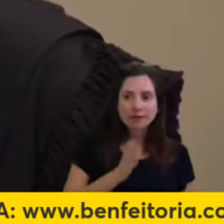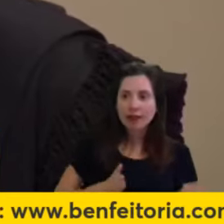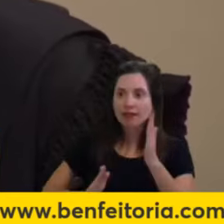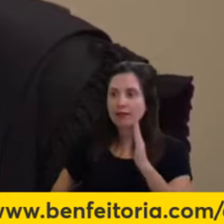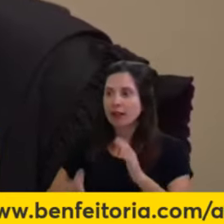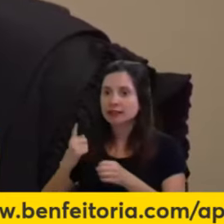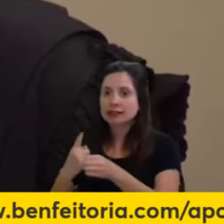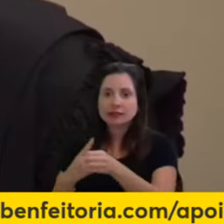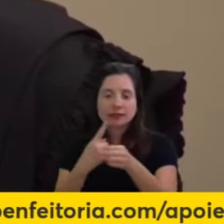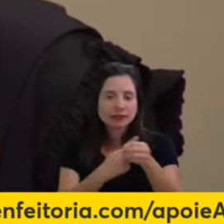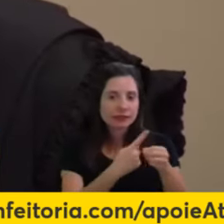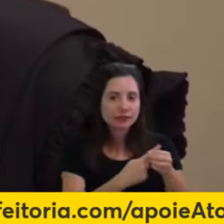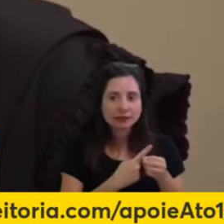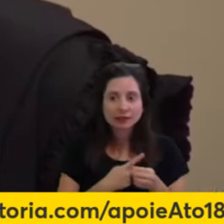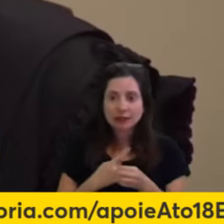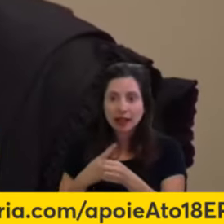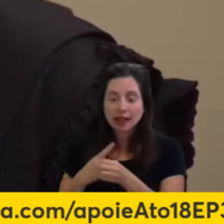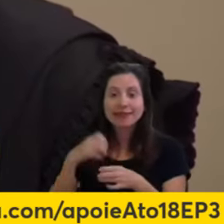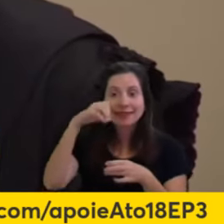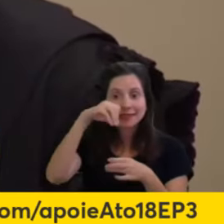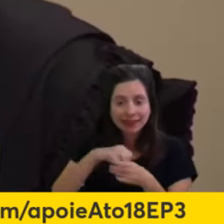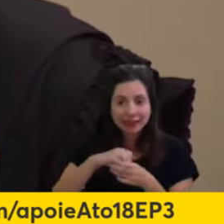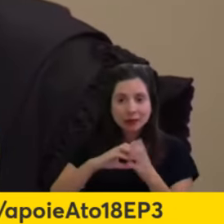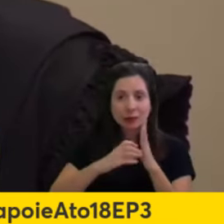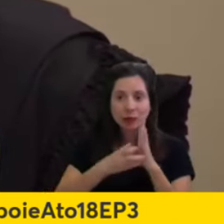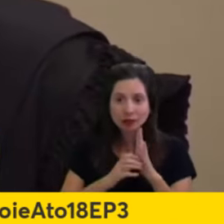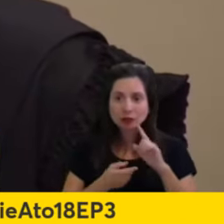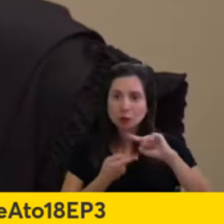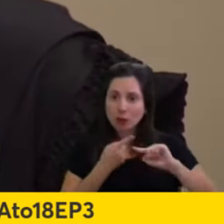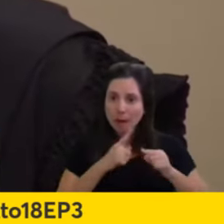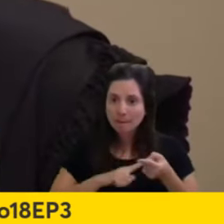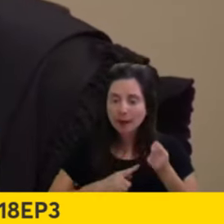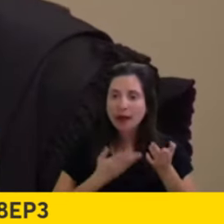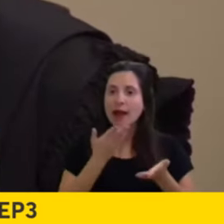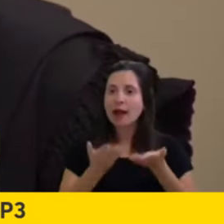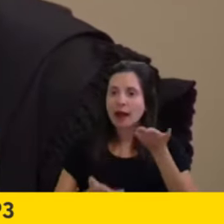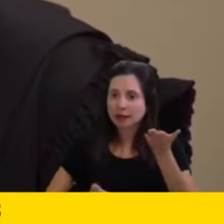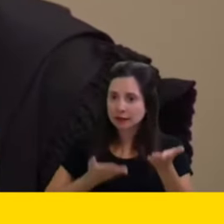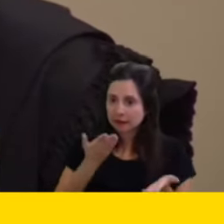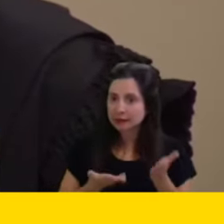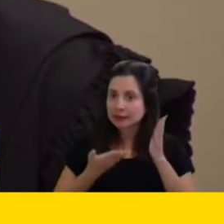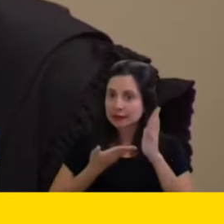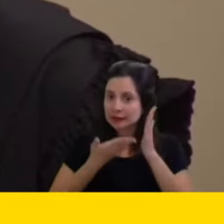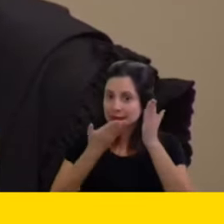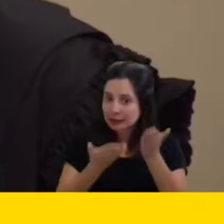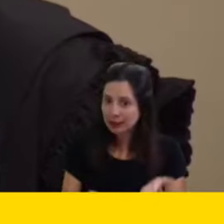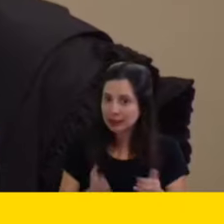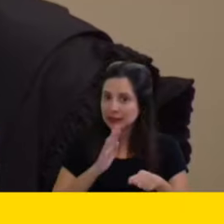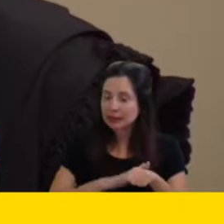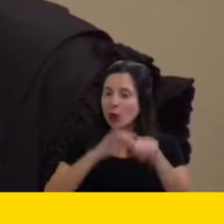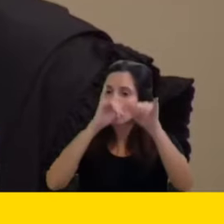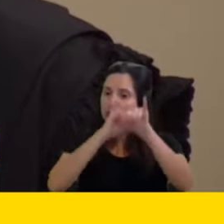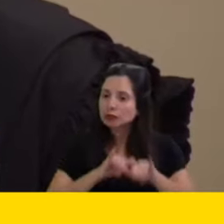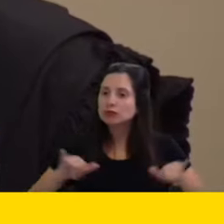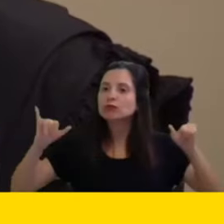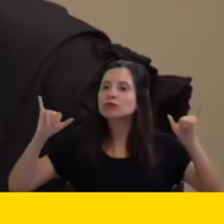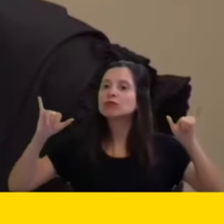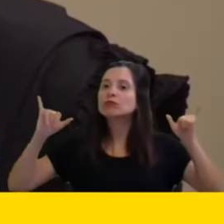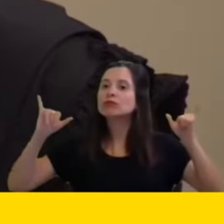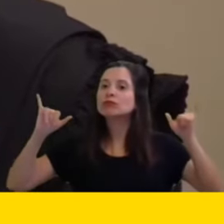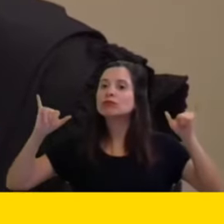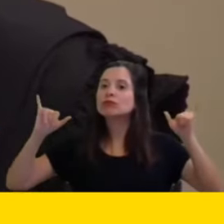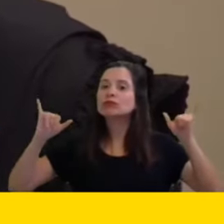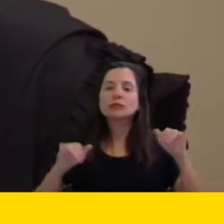e se viabiliza dentro dos partidos atendendo a conveniência destes no lançamento das candidaturas desde a